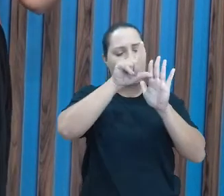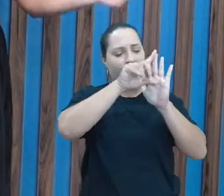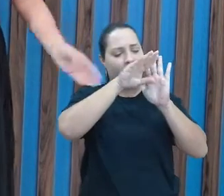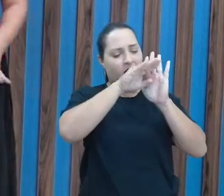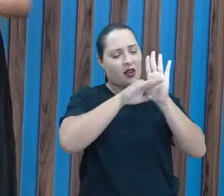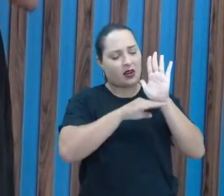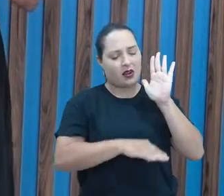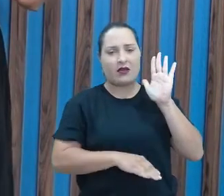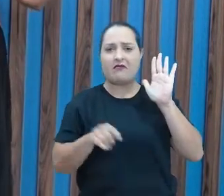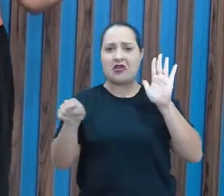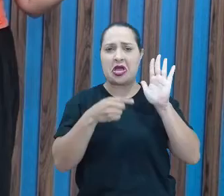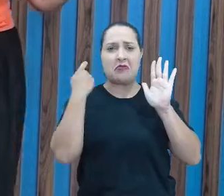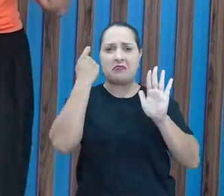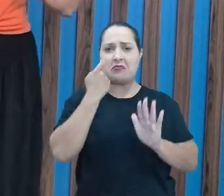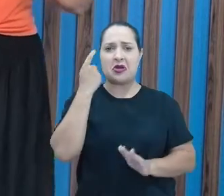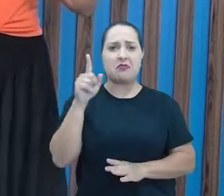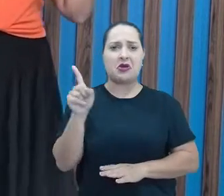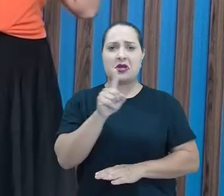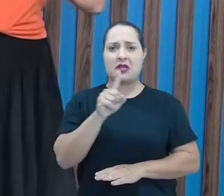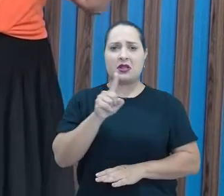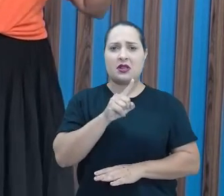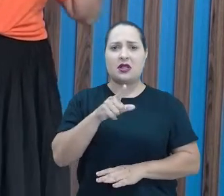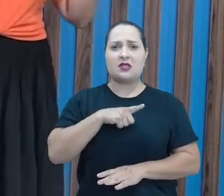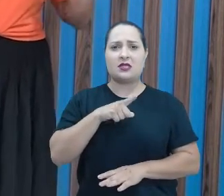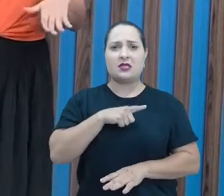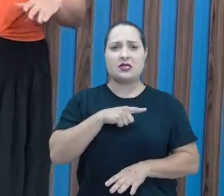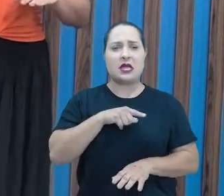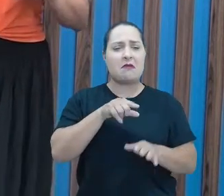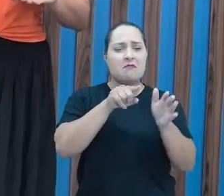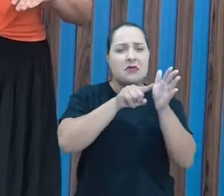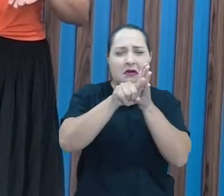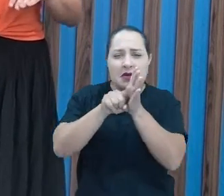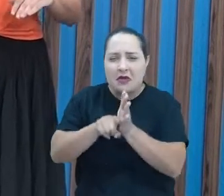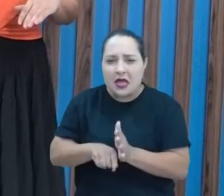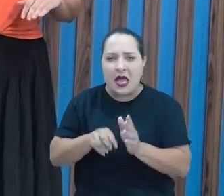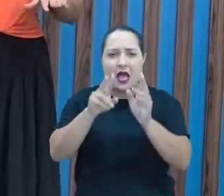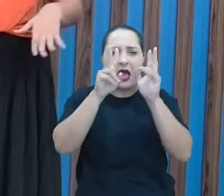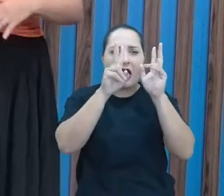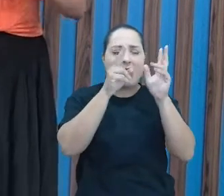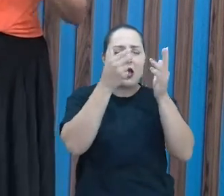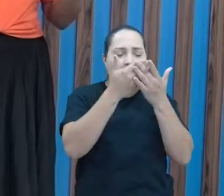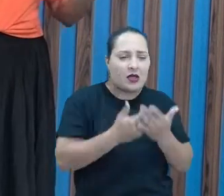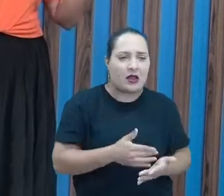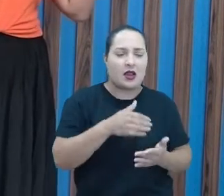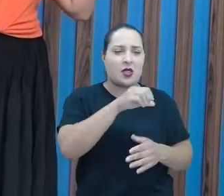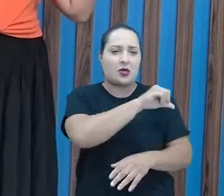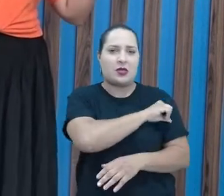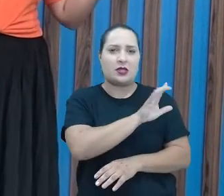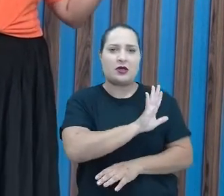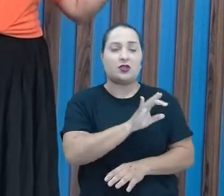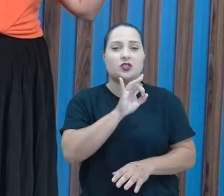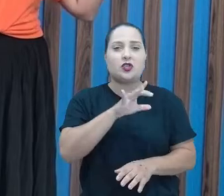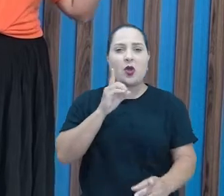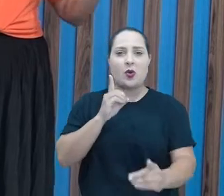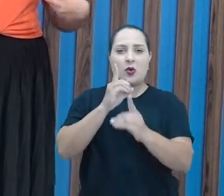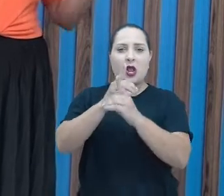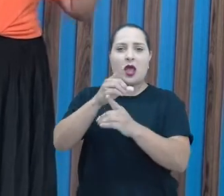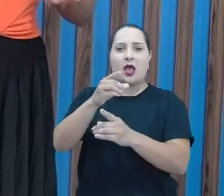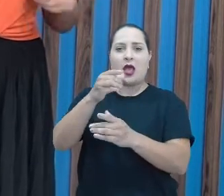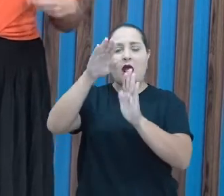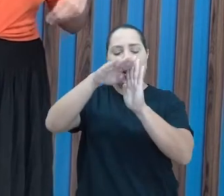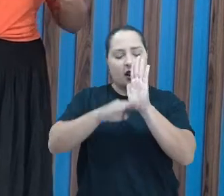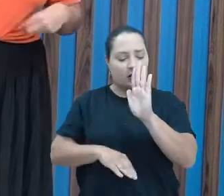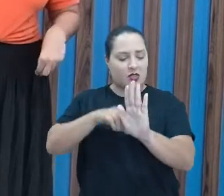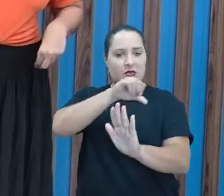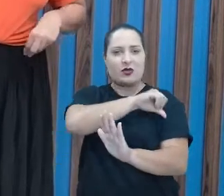vocês não precisam nem se preocupar em sair caçando aula por aula. É só achar a playlist do 9º ano e aí vocês vão ter todas as